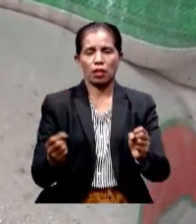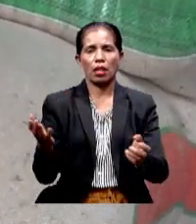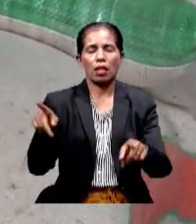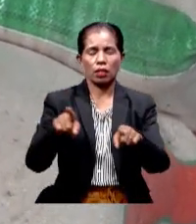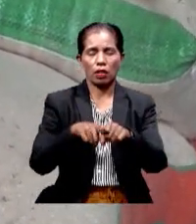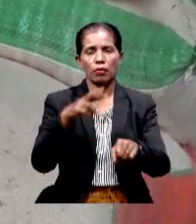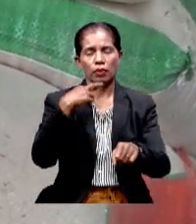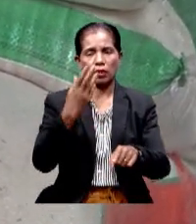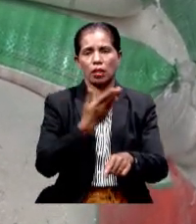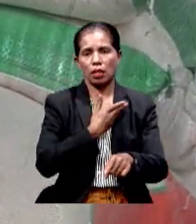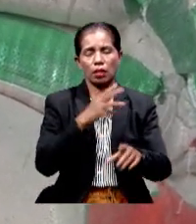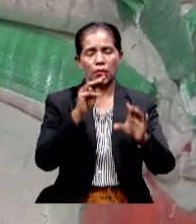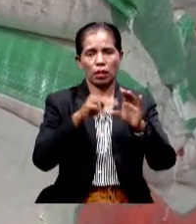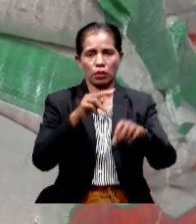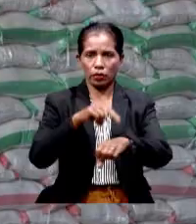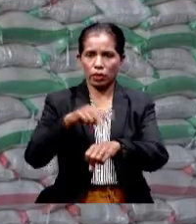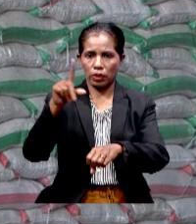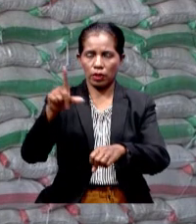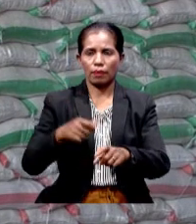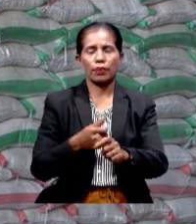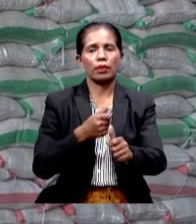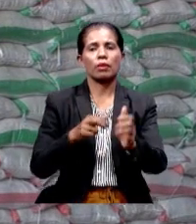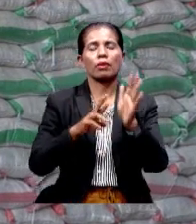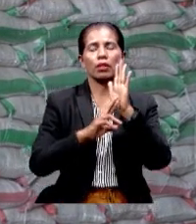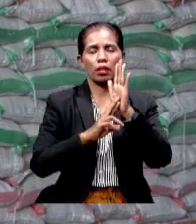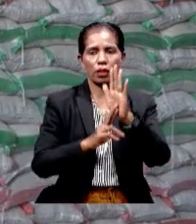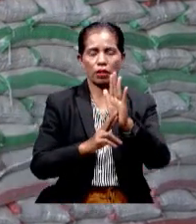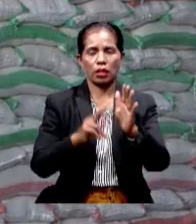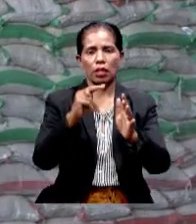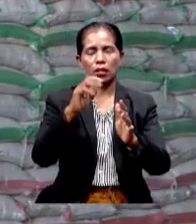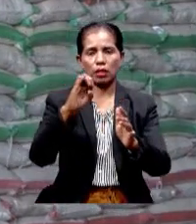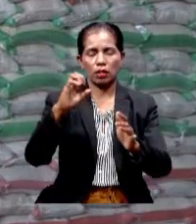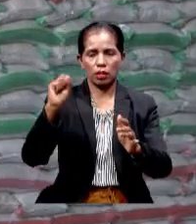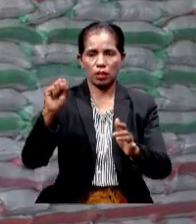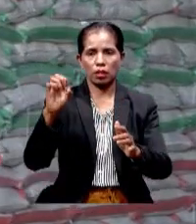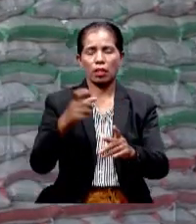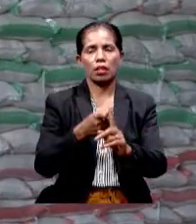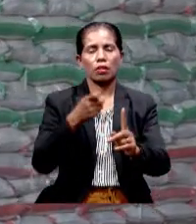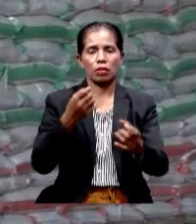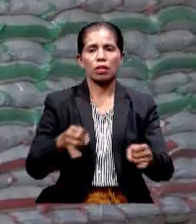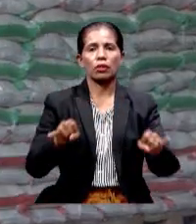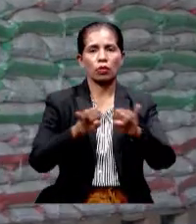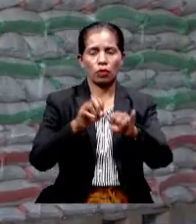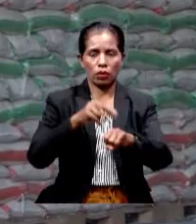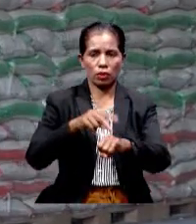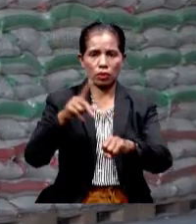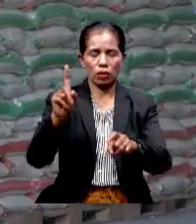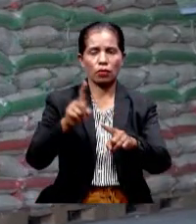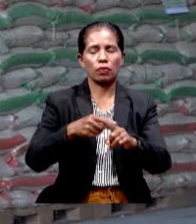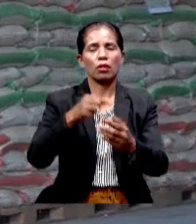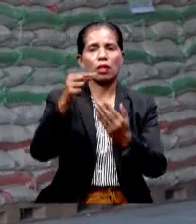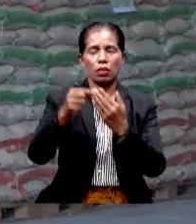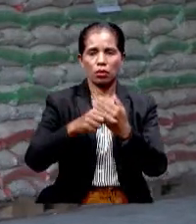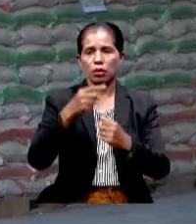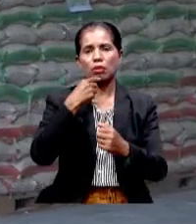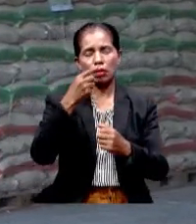folim fos e a mercado nacional. Tui relatório índice preço consumidor russo Instituto Nacional Fulan Agostunian